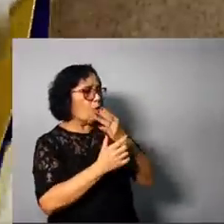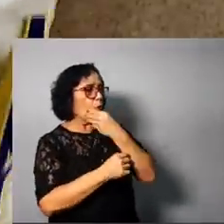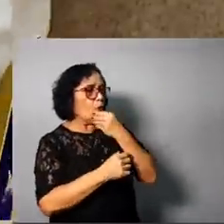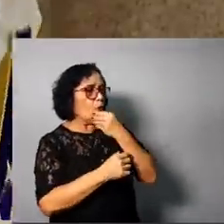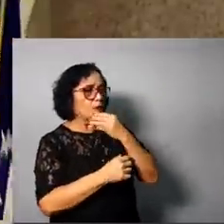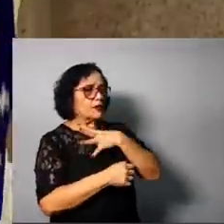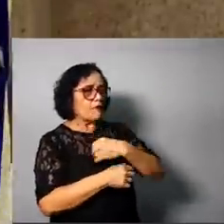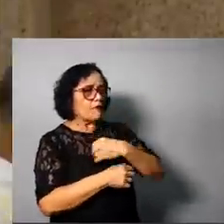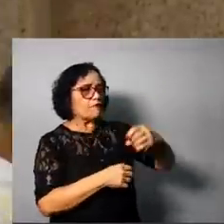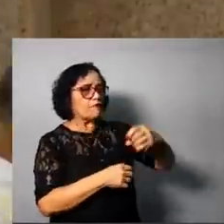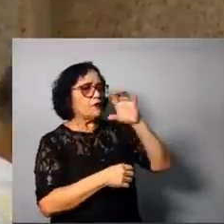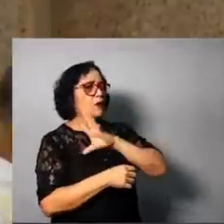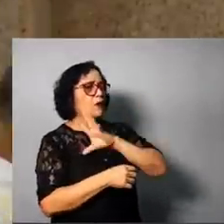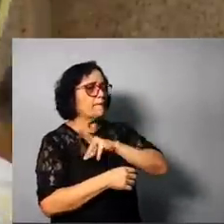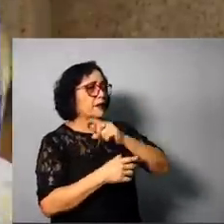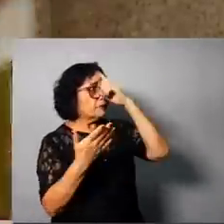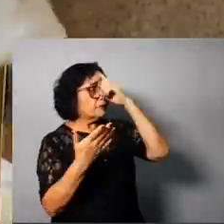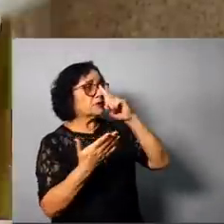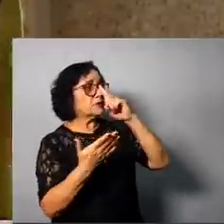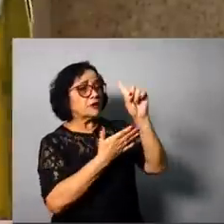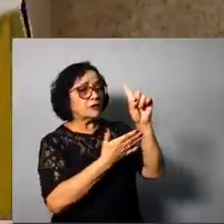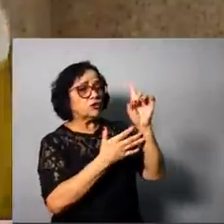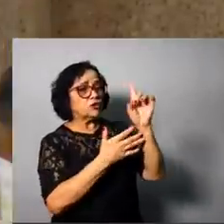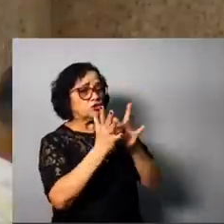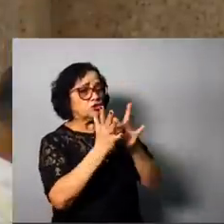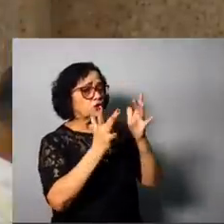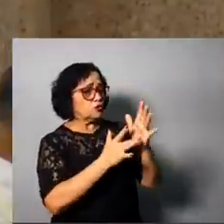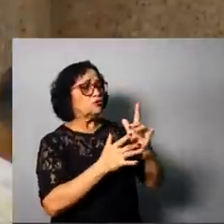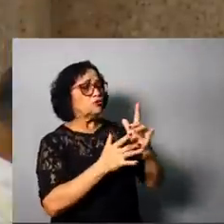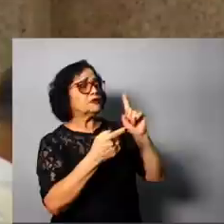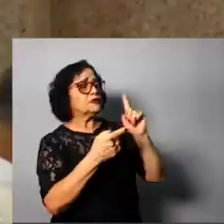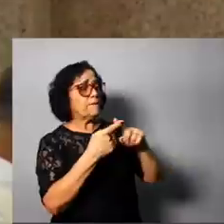amado por Deus. Jesus deu a vida por ele.